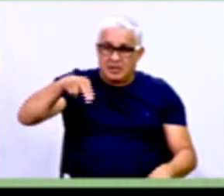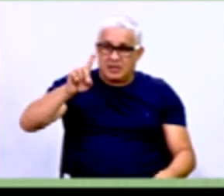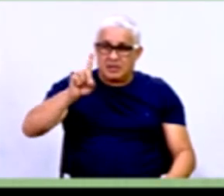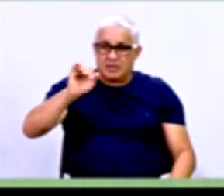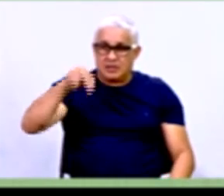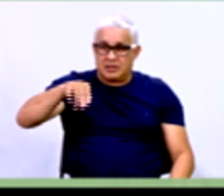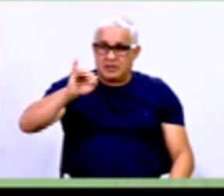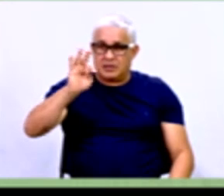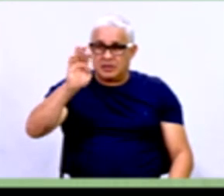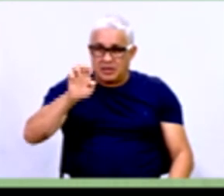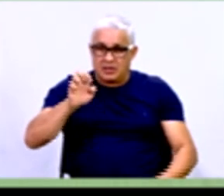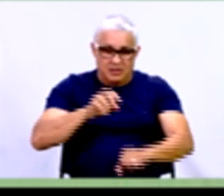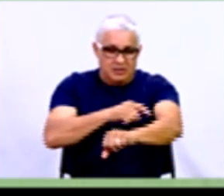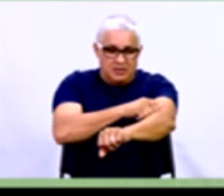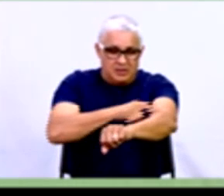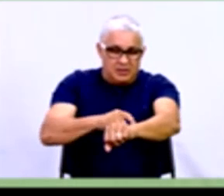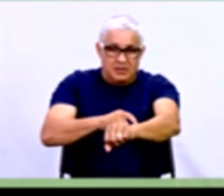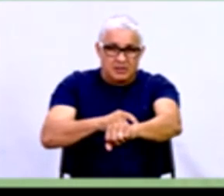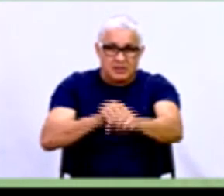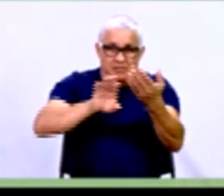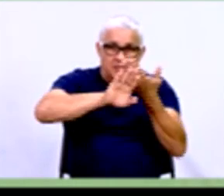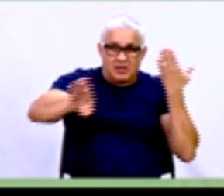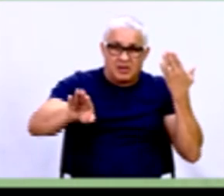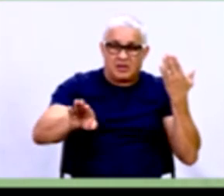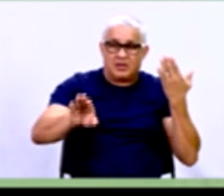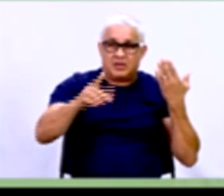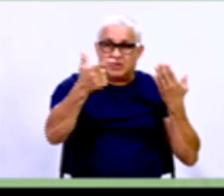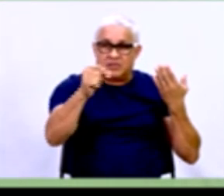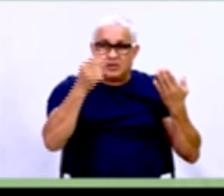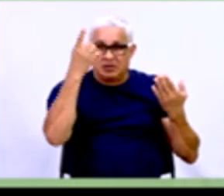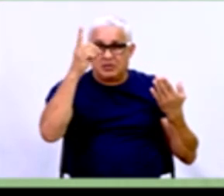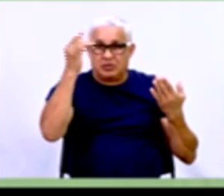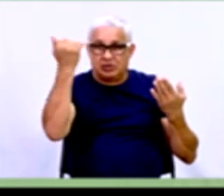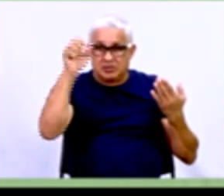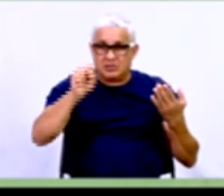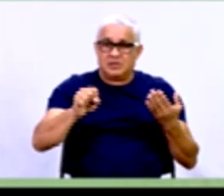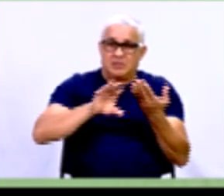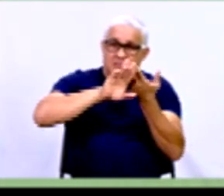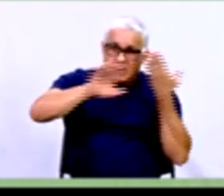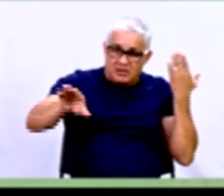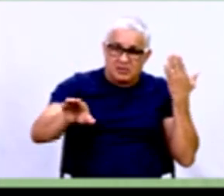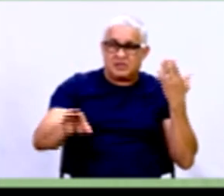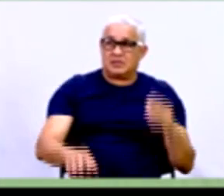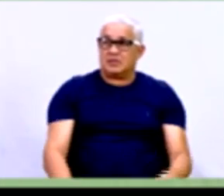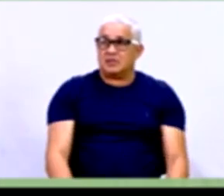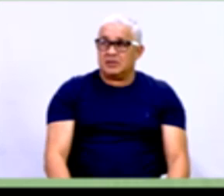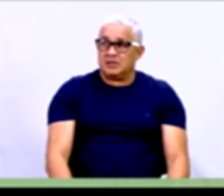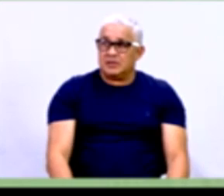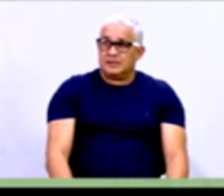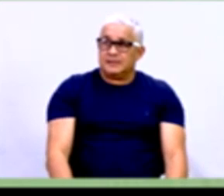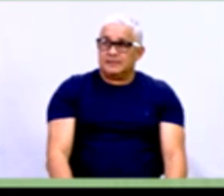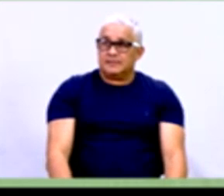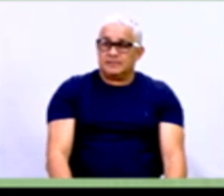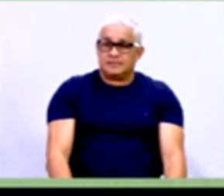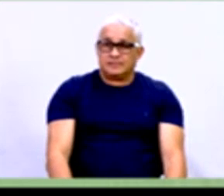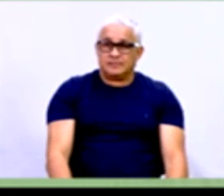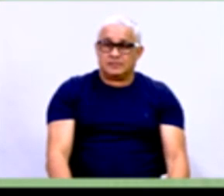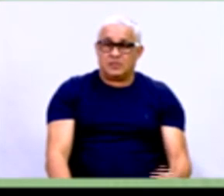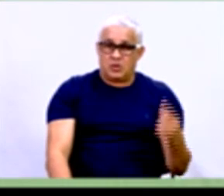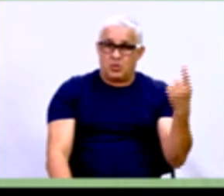José foi afastado pelo período de 20 dias. Com base nessas informações, responda.